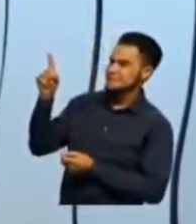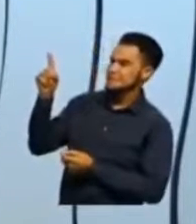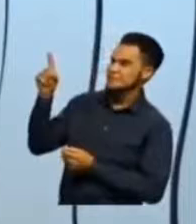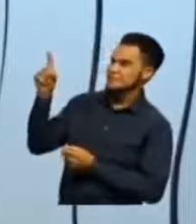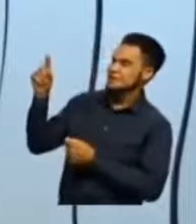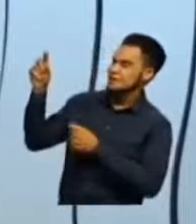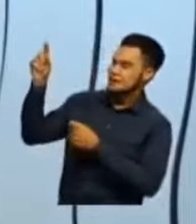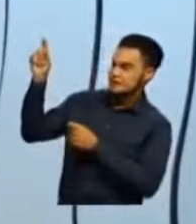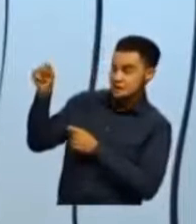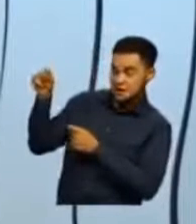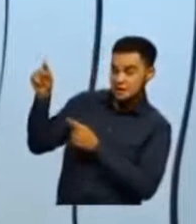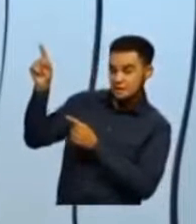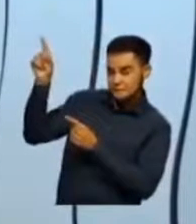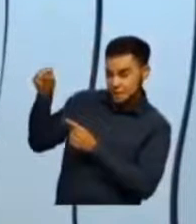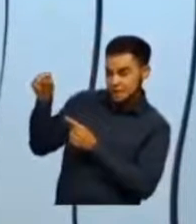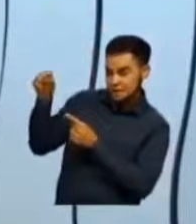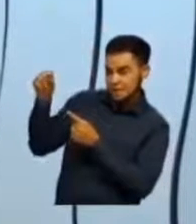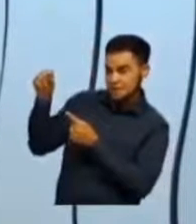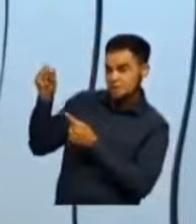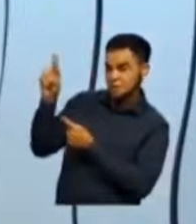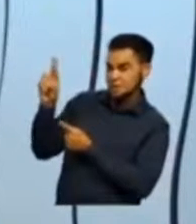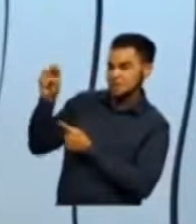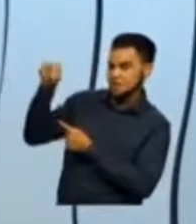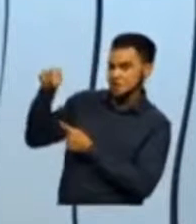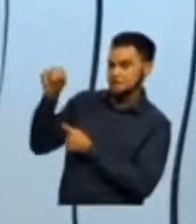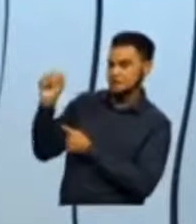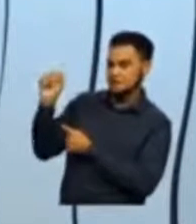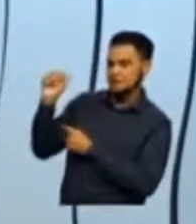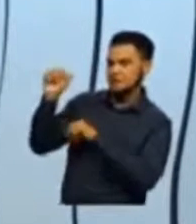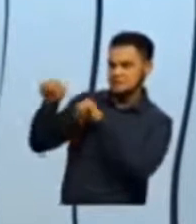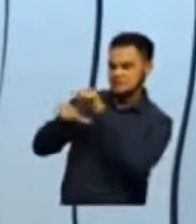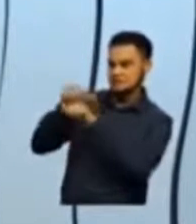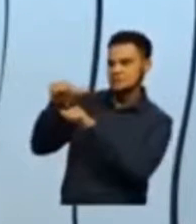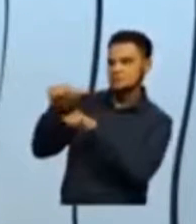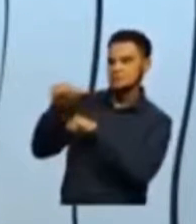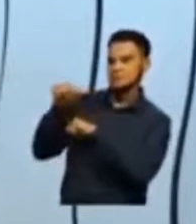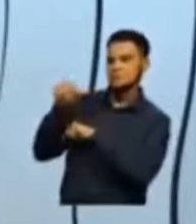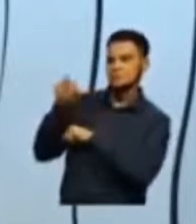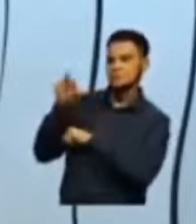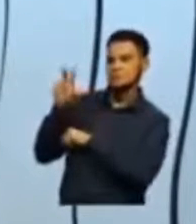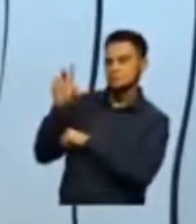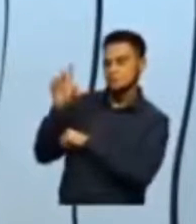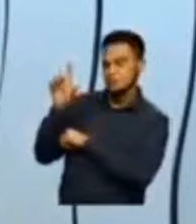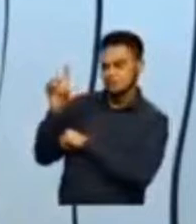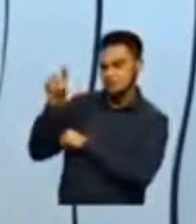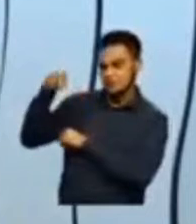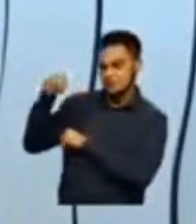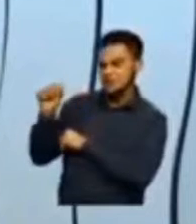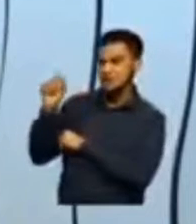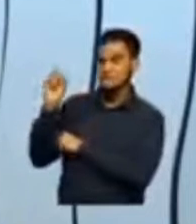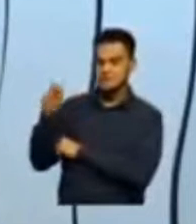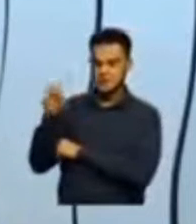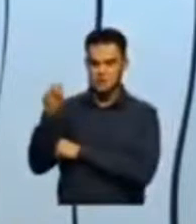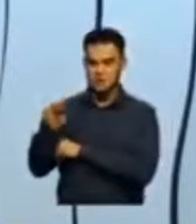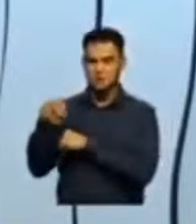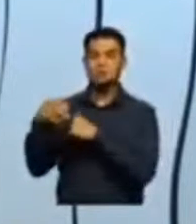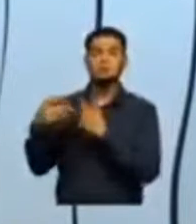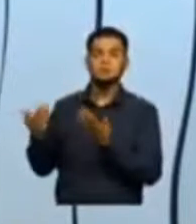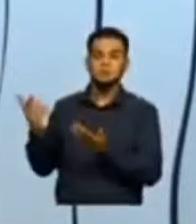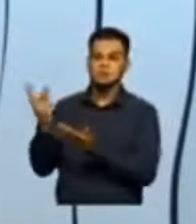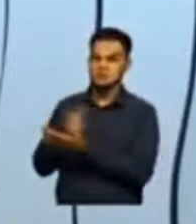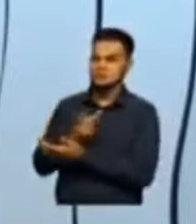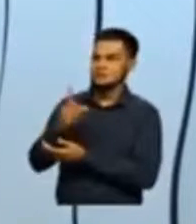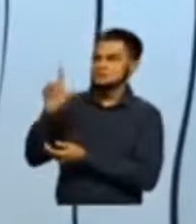transcreveu o DNA, o RNA viral em DNA viral. Com isso, esse DNA